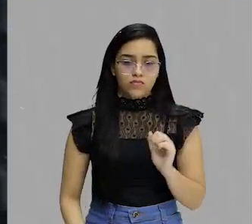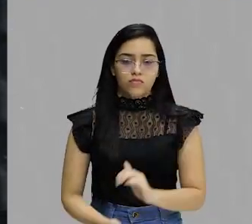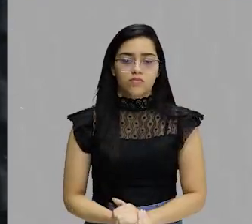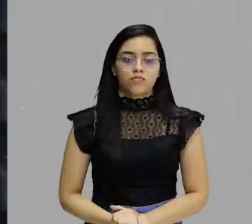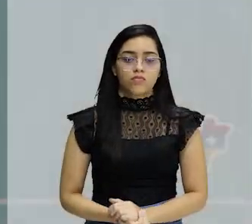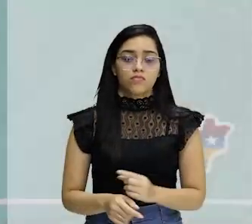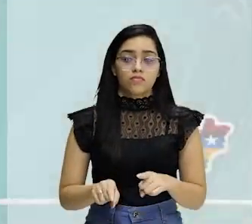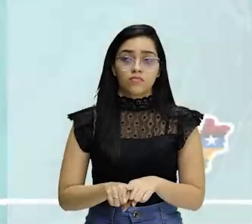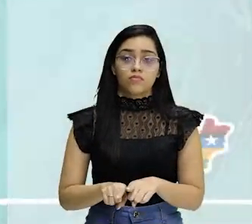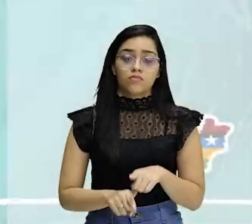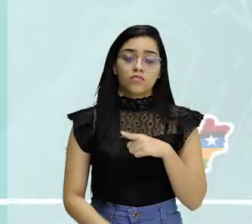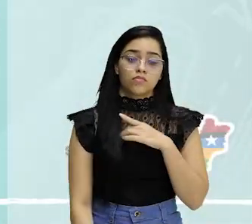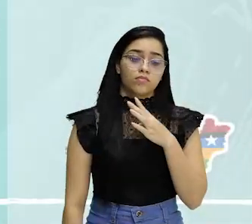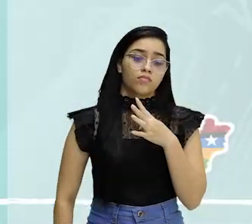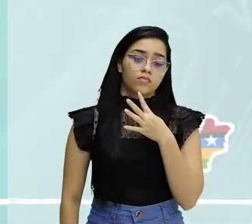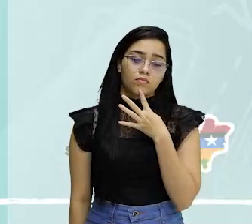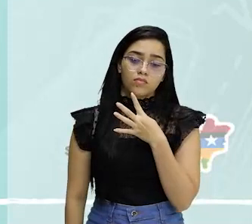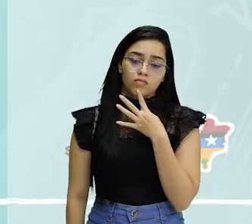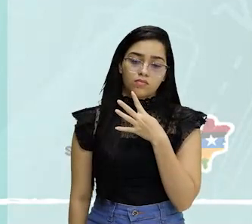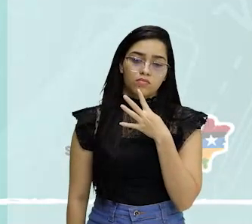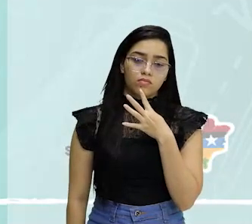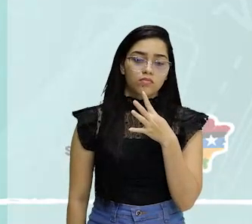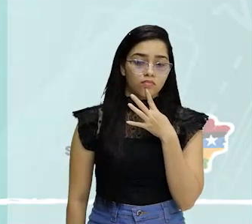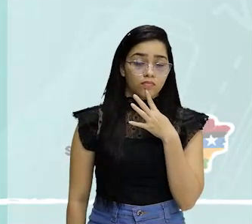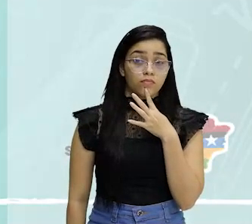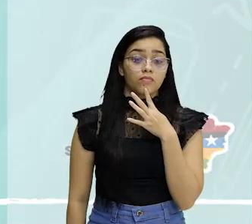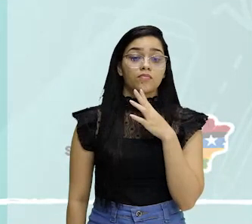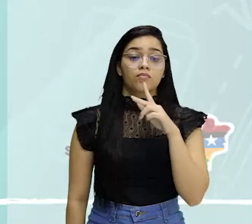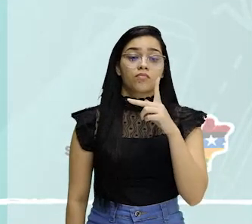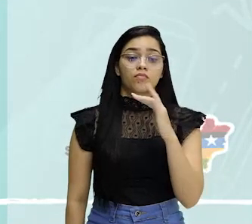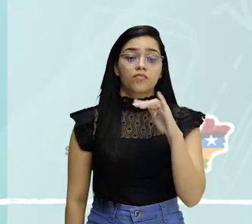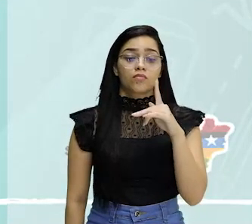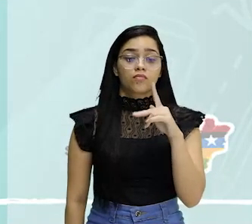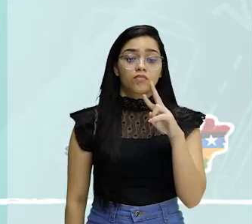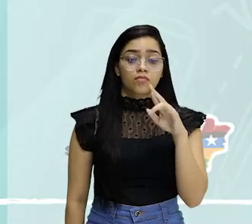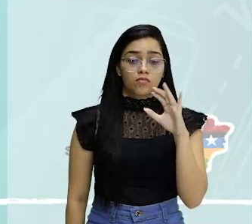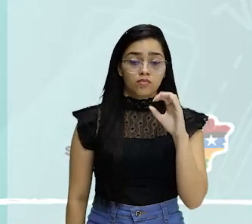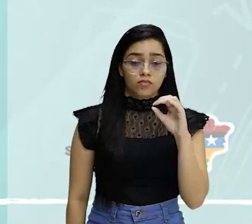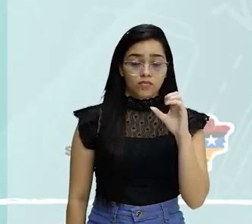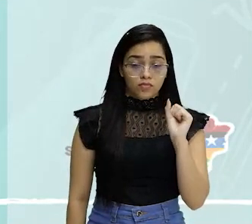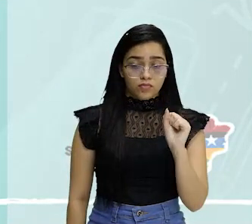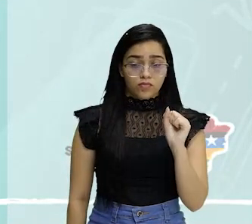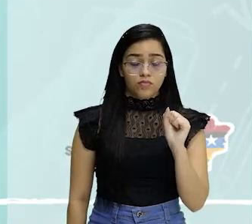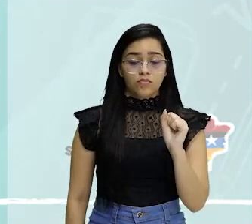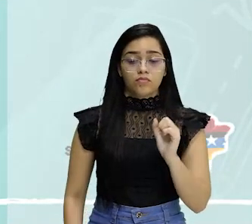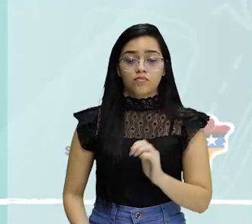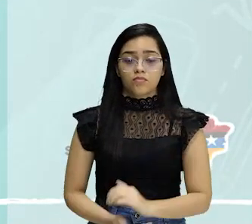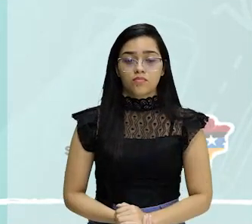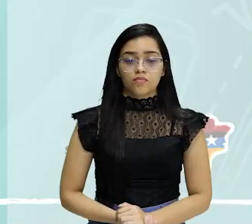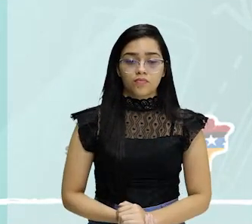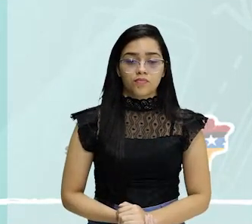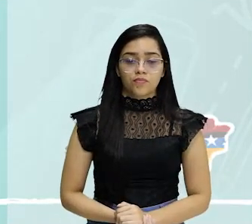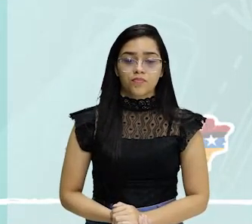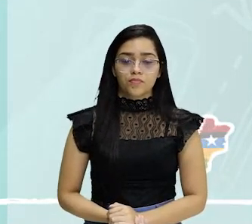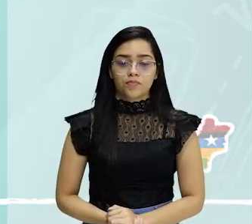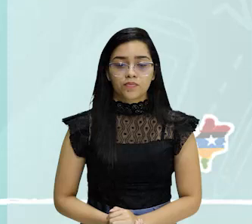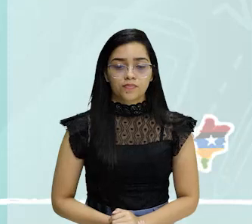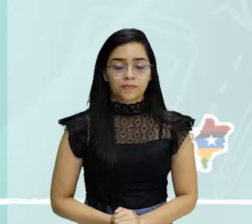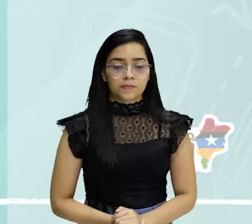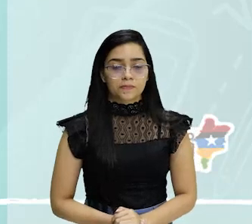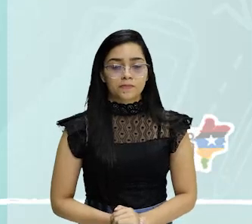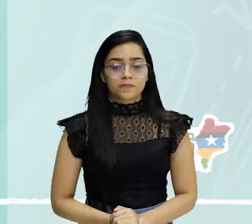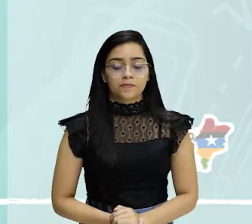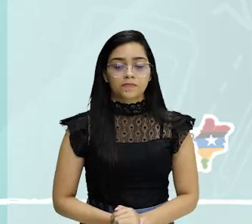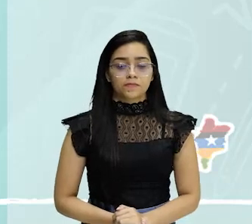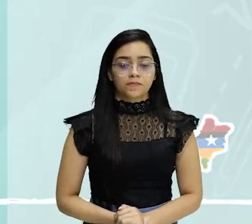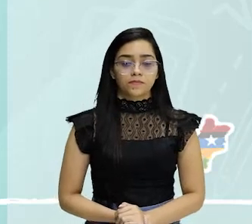E o grupo mais conhecido das gimnospermas são o grupo das coníferas, ou